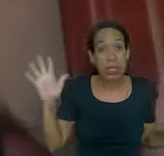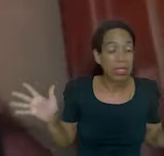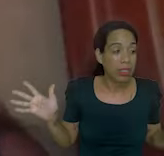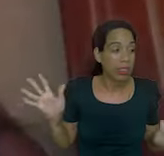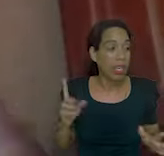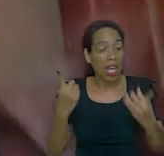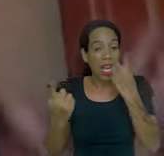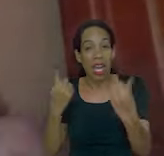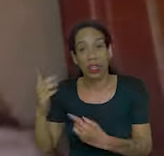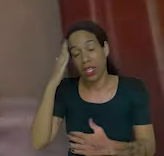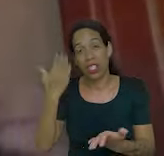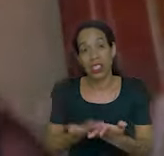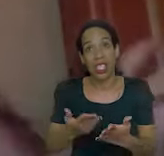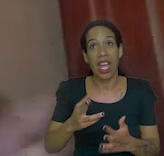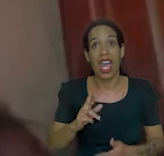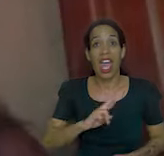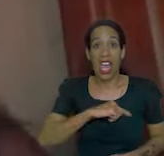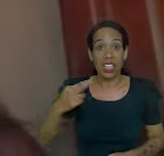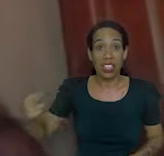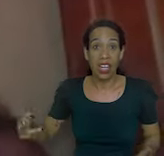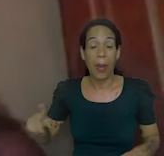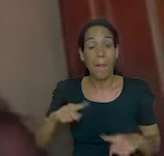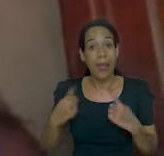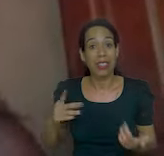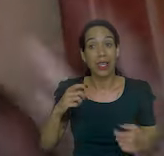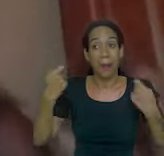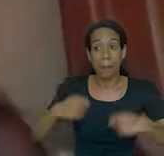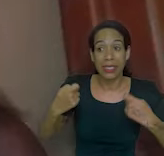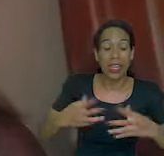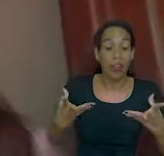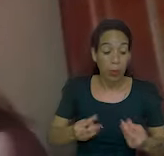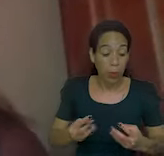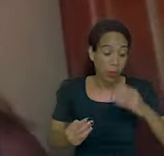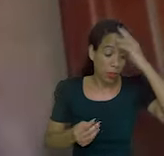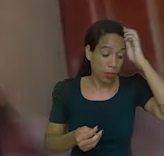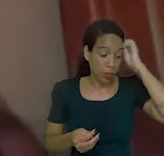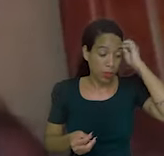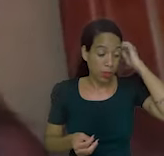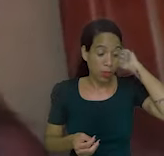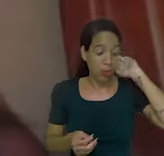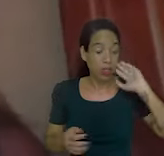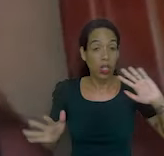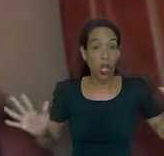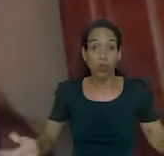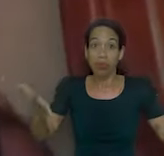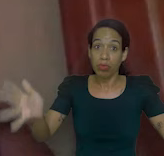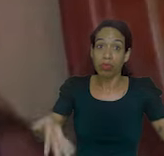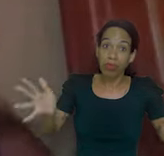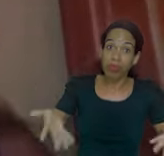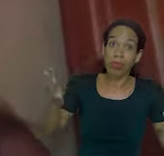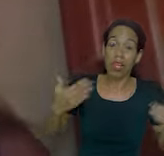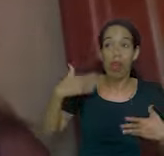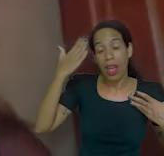é. Cada um tem sua crença, sua religião, mas, assim, veio realmente no momento que eu precisava muito e veio, assim, como uma injeção de ânimo. Então,